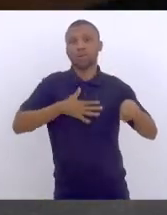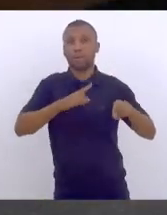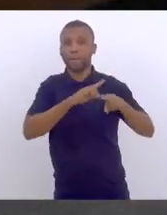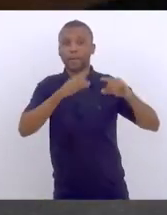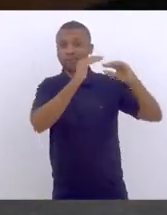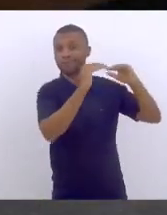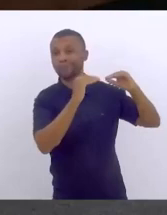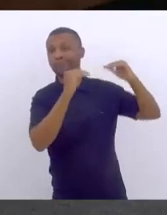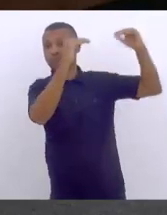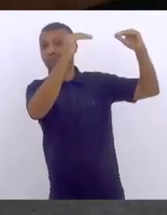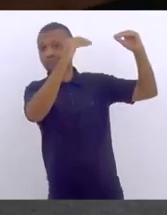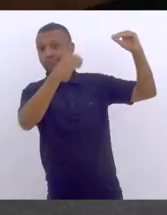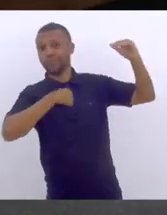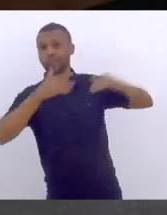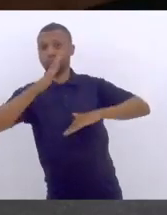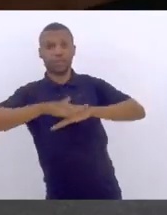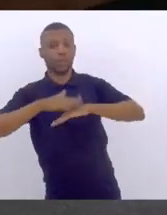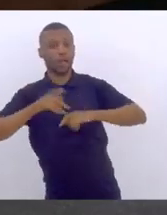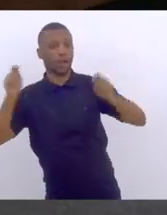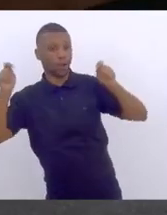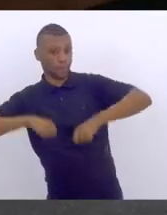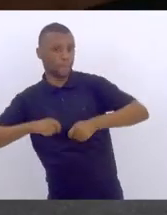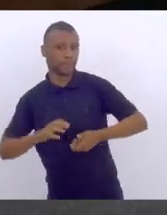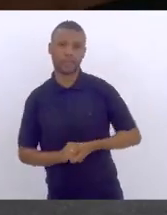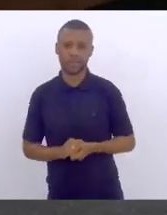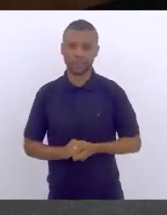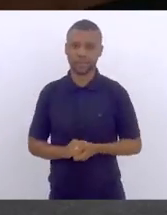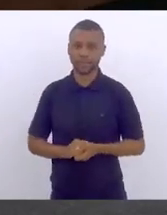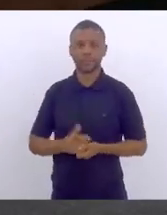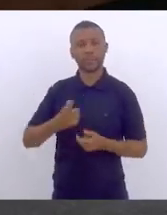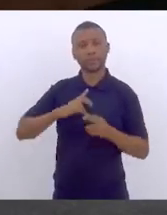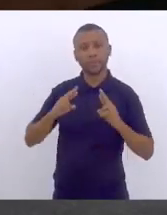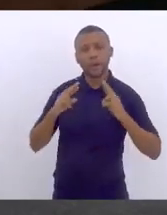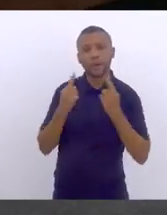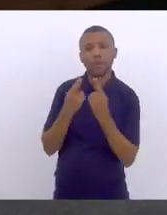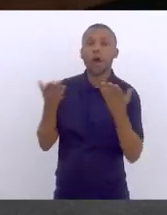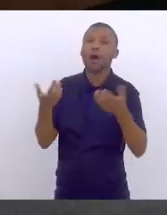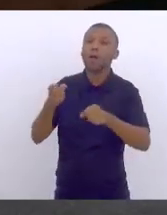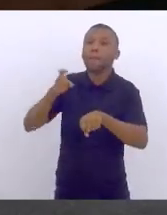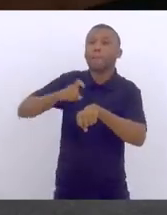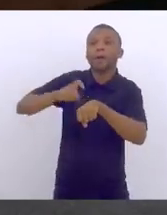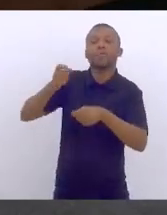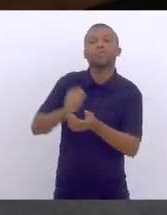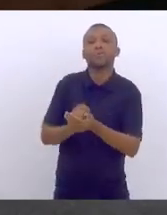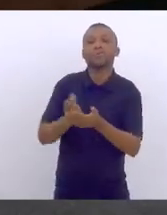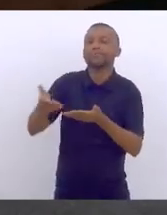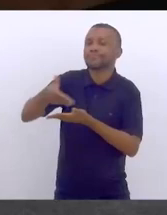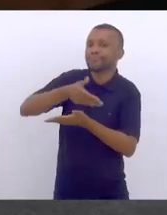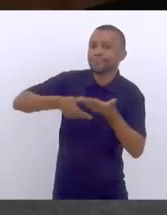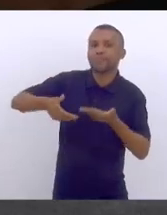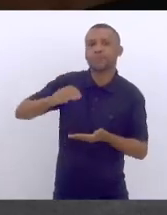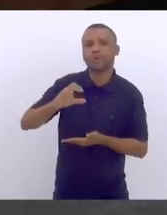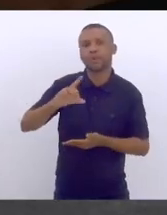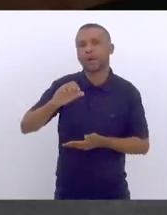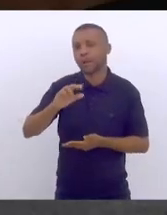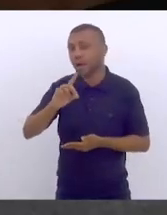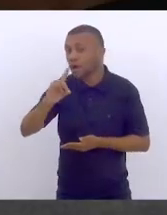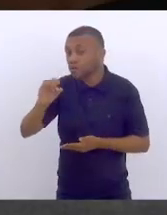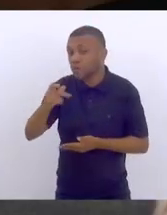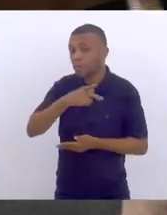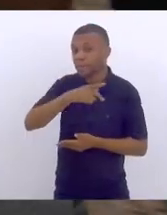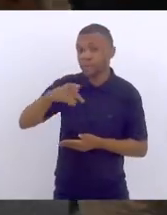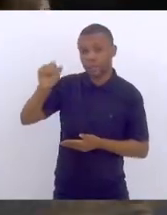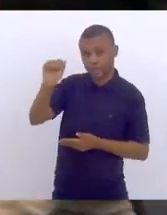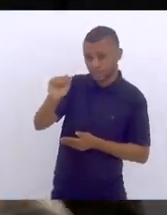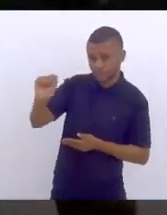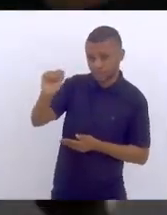bico. Muito bem. Houve uma reunião agora, da qual participou o Cláudio, presidente da Anatorg, doutor